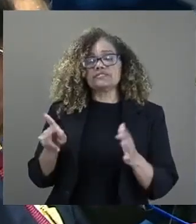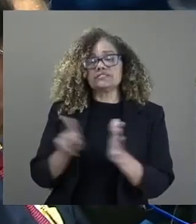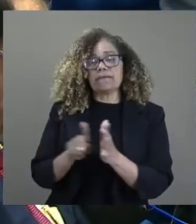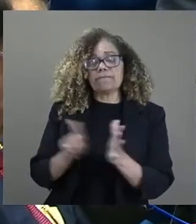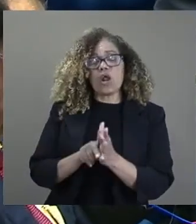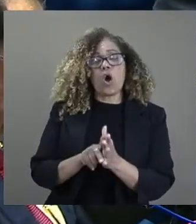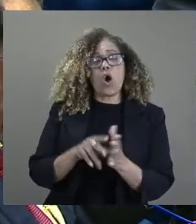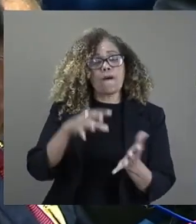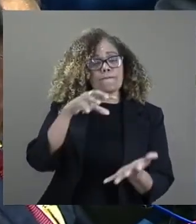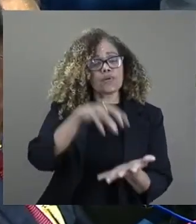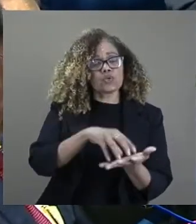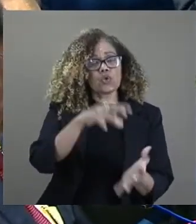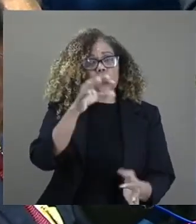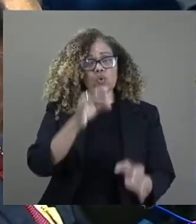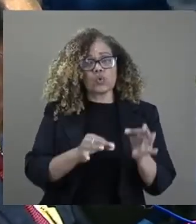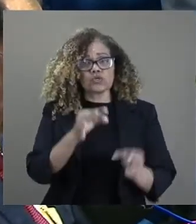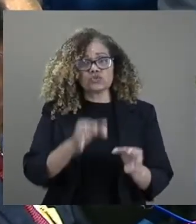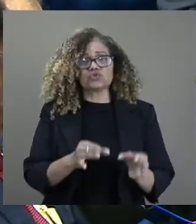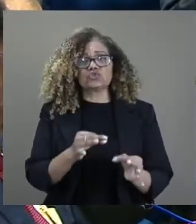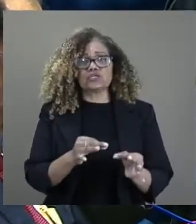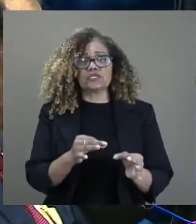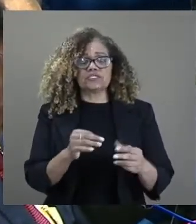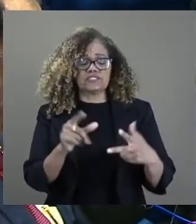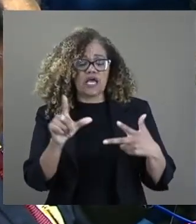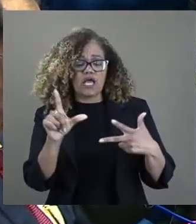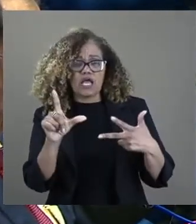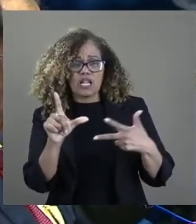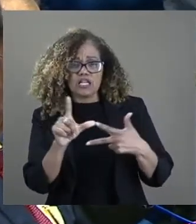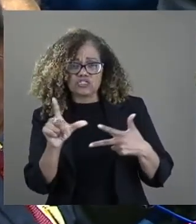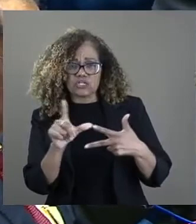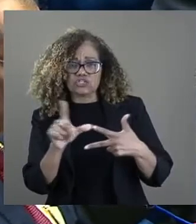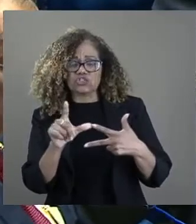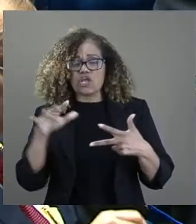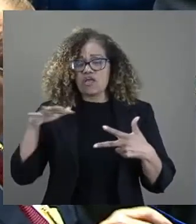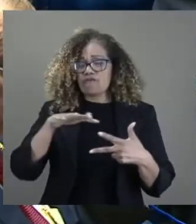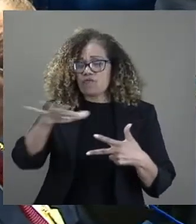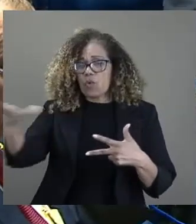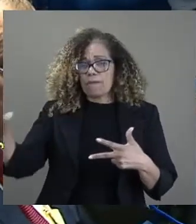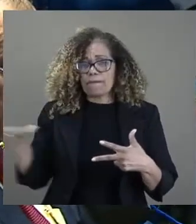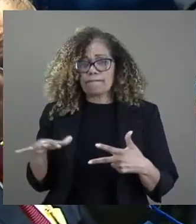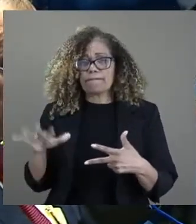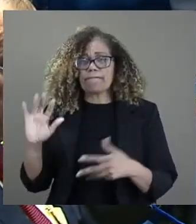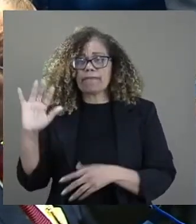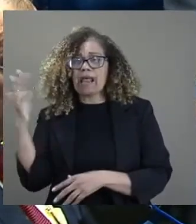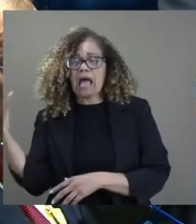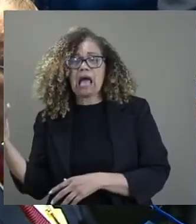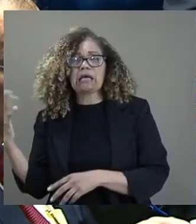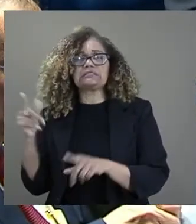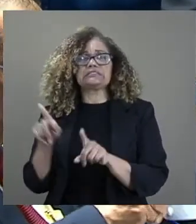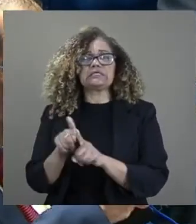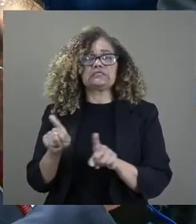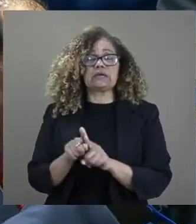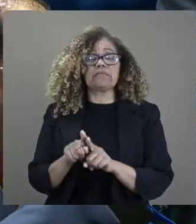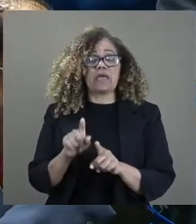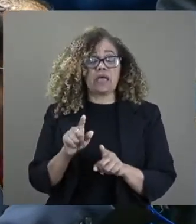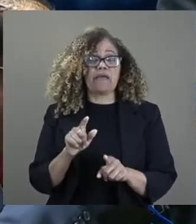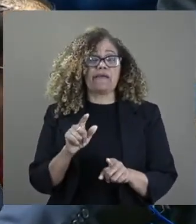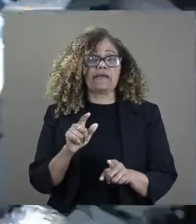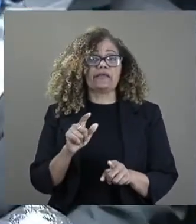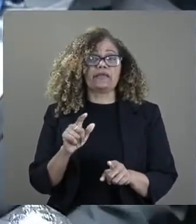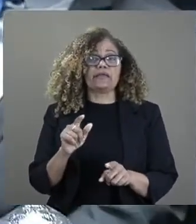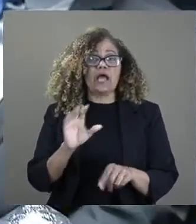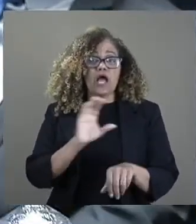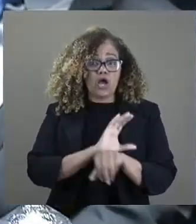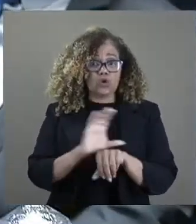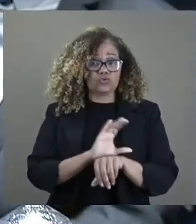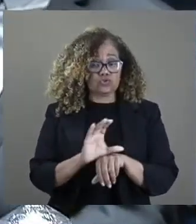é justamente o legislativo, as praças públicas e a Constituição assegura o direito de reunião,